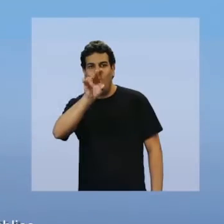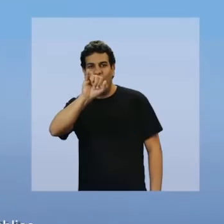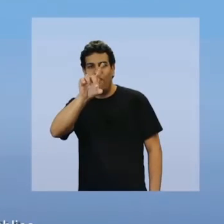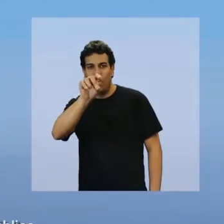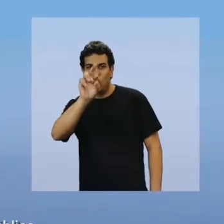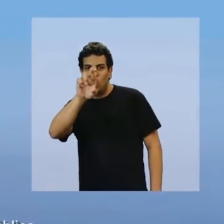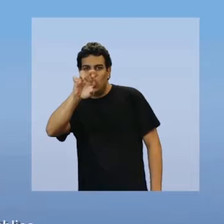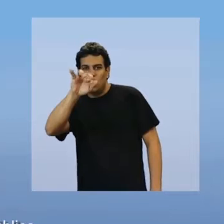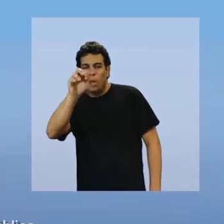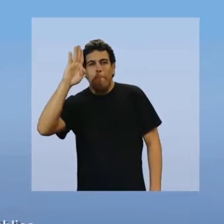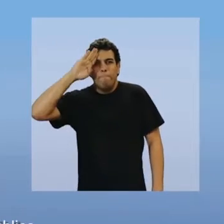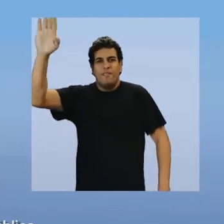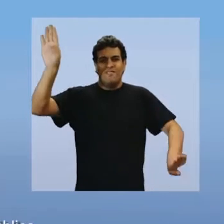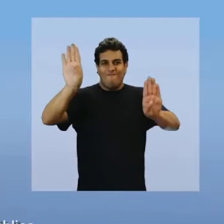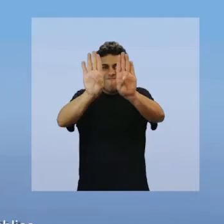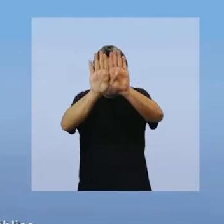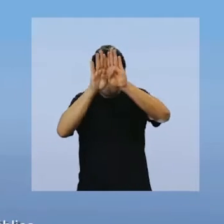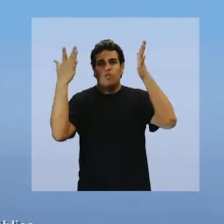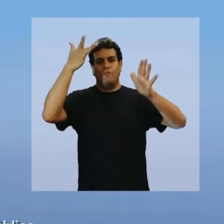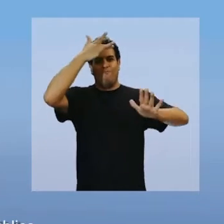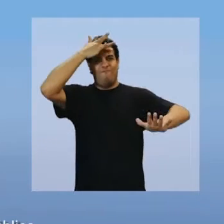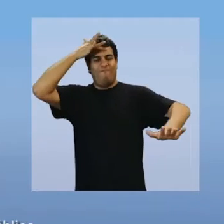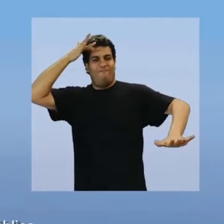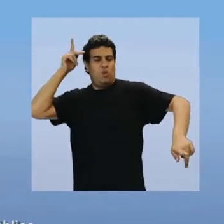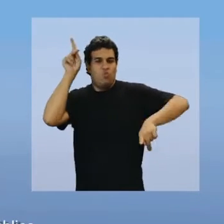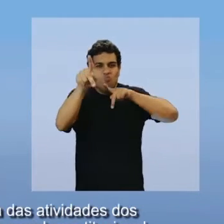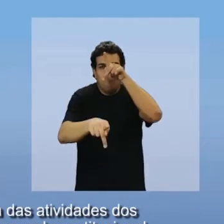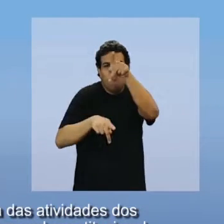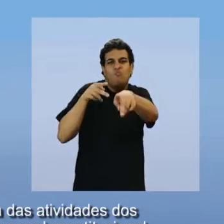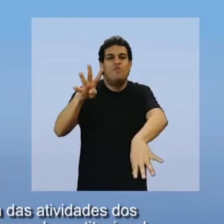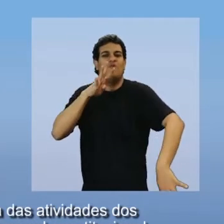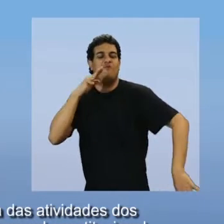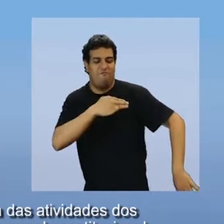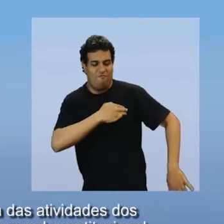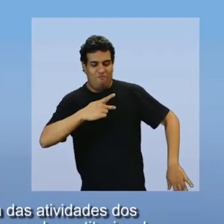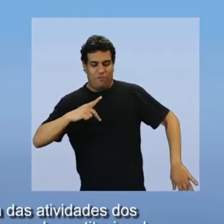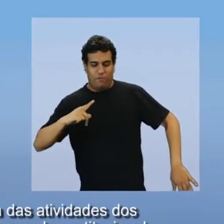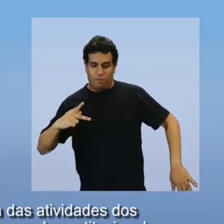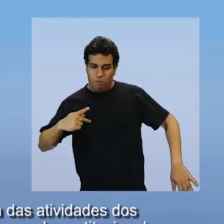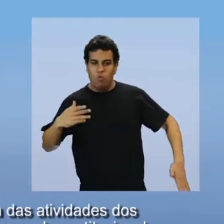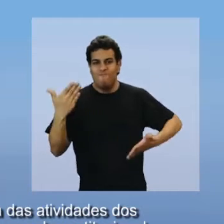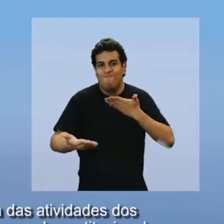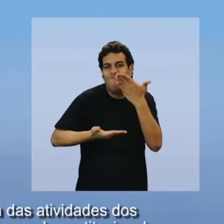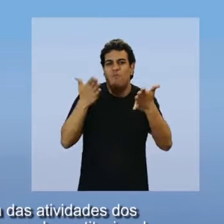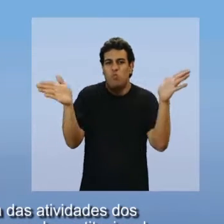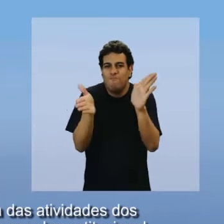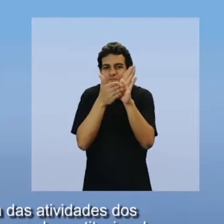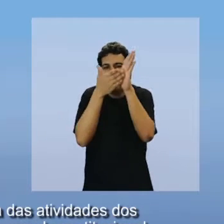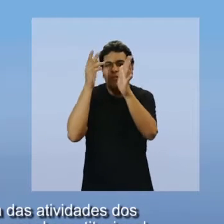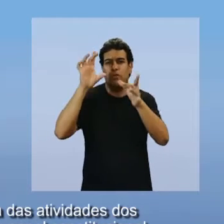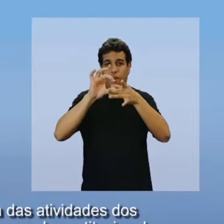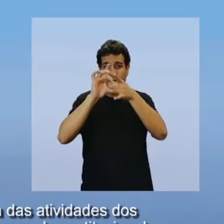a ouvidoria é a principal porta de entrada do cidadão no Ministério Público, contribuindo para a elevação dos padrões de